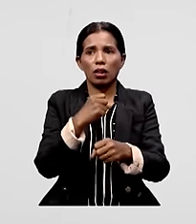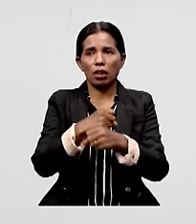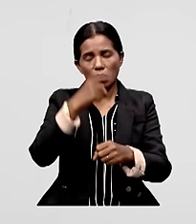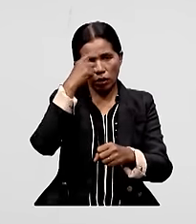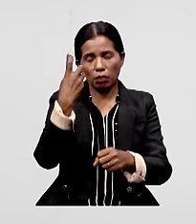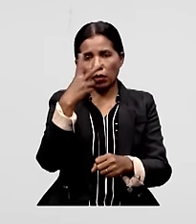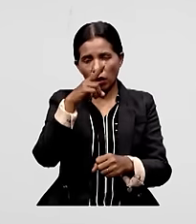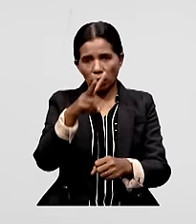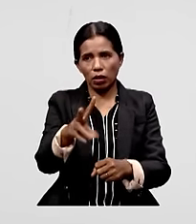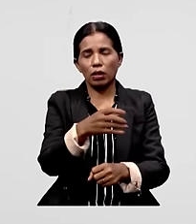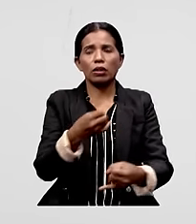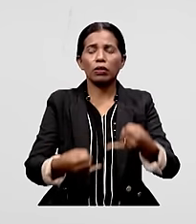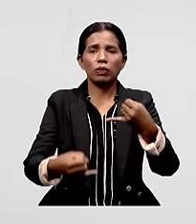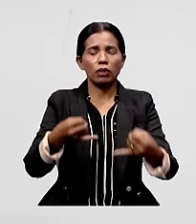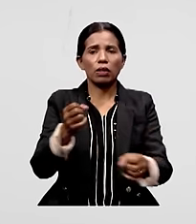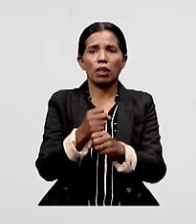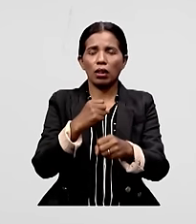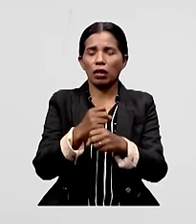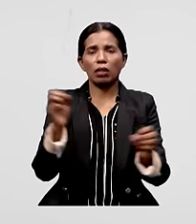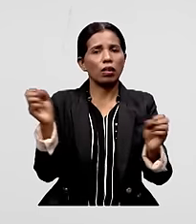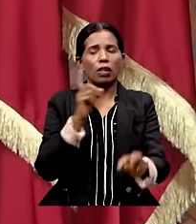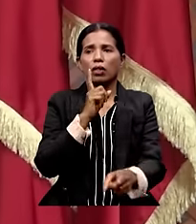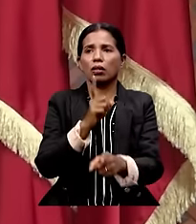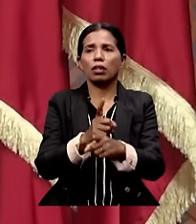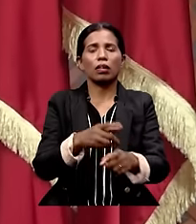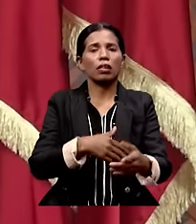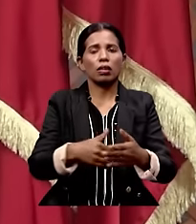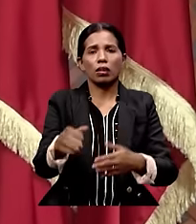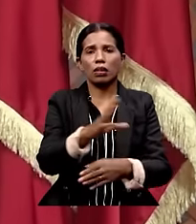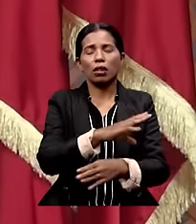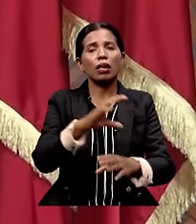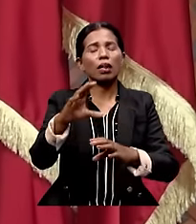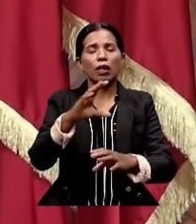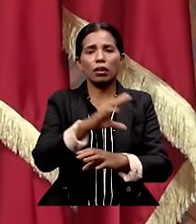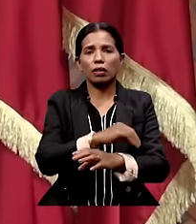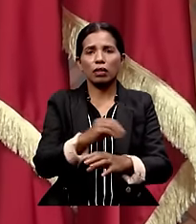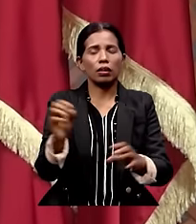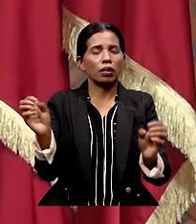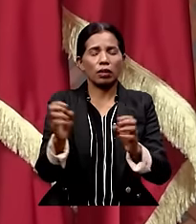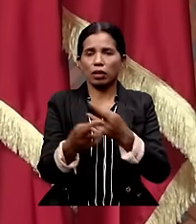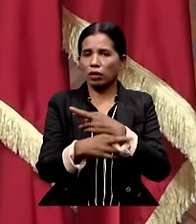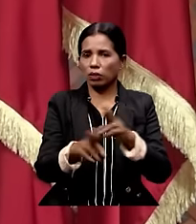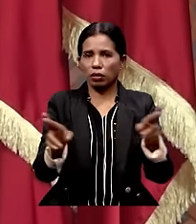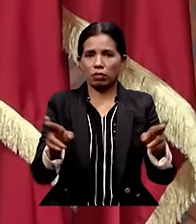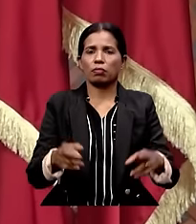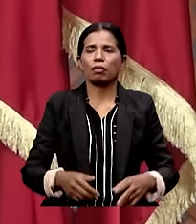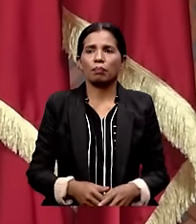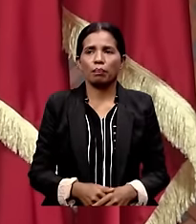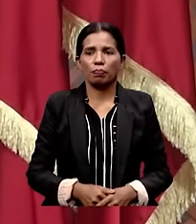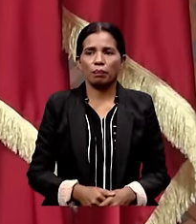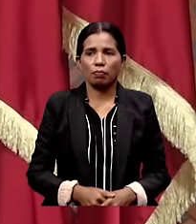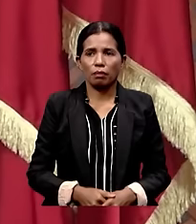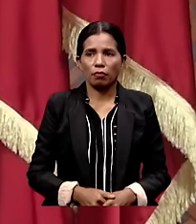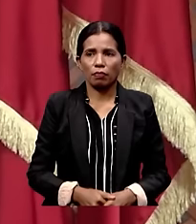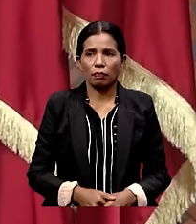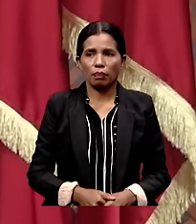hare situação ni justiça halo buat ne bela los no dala ruma caso tina naruk me bela i resultado sorte que